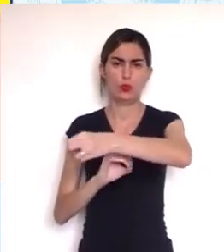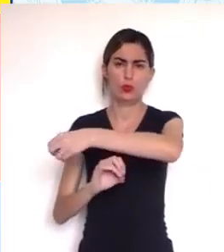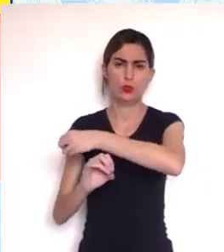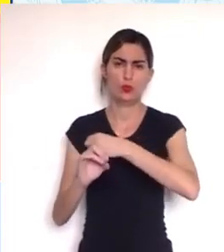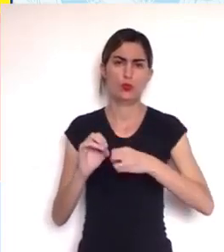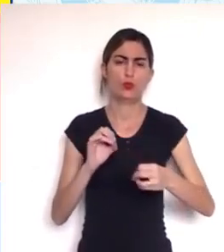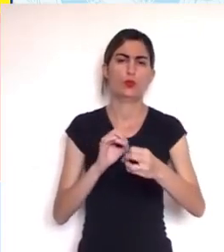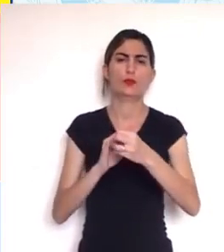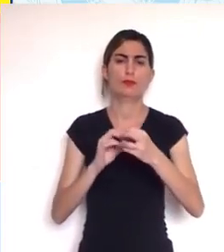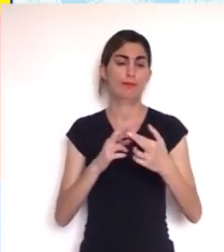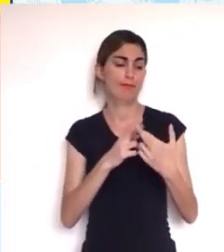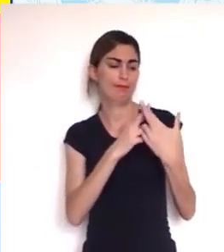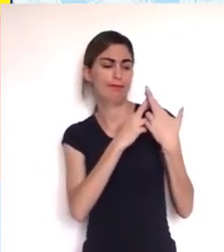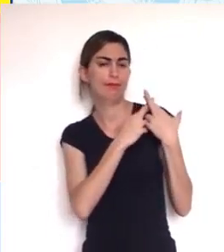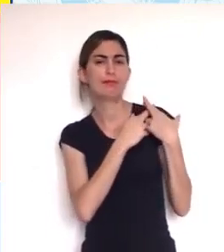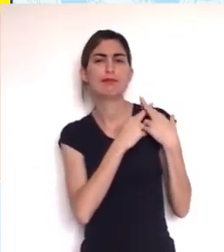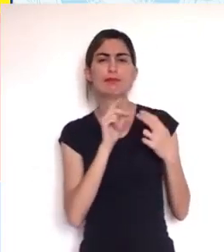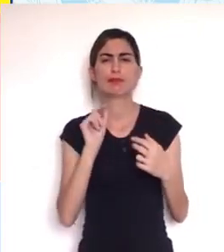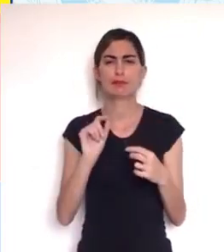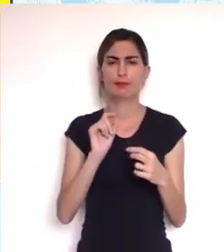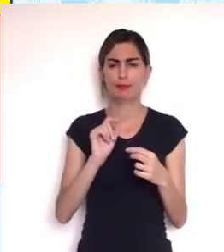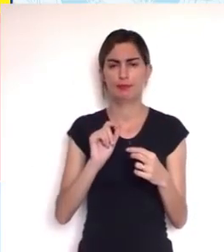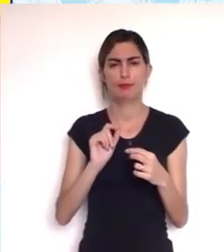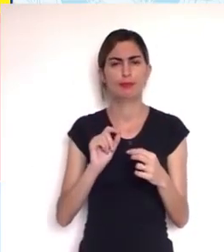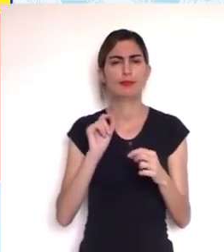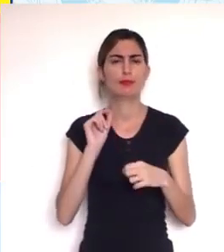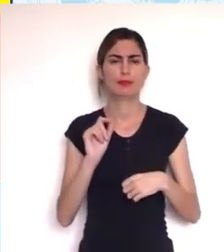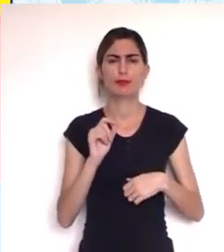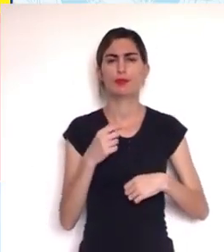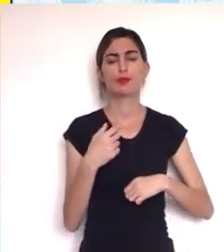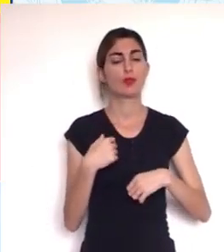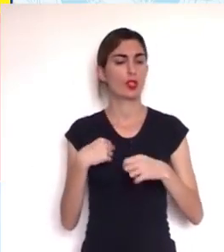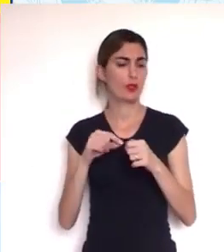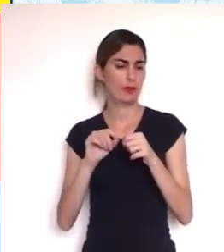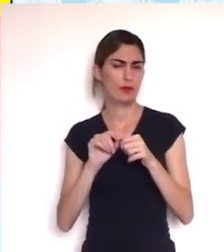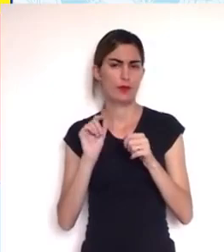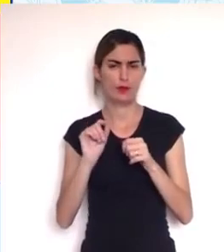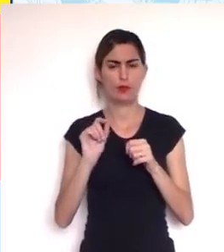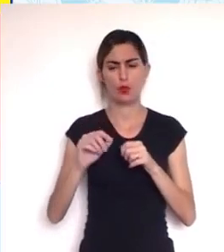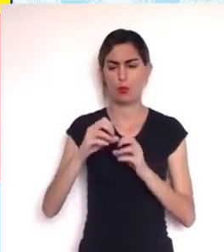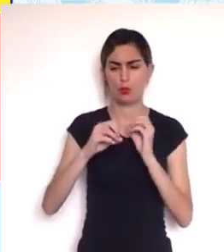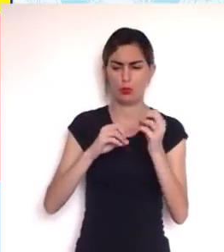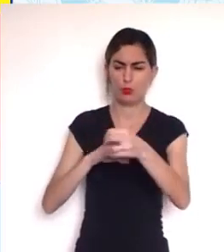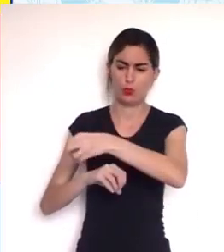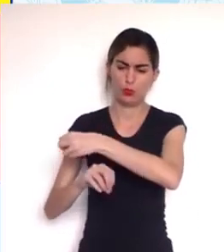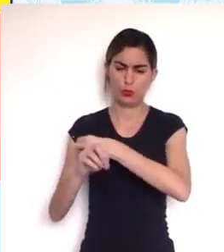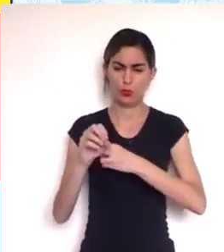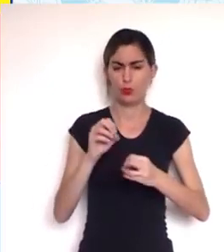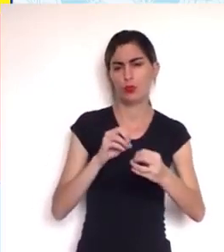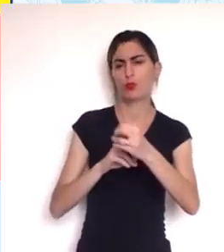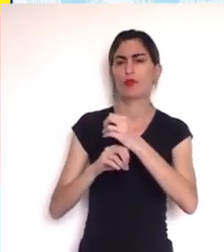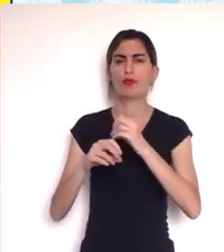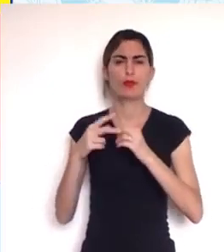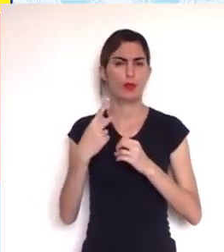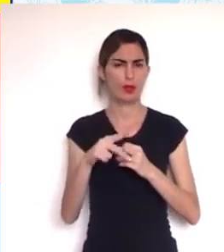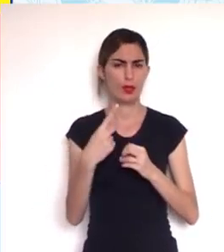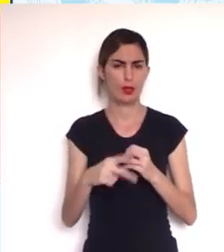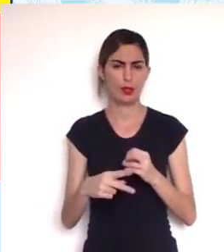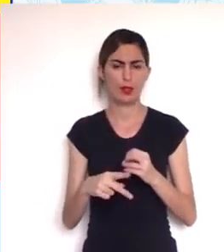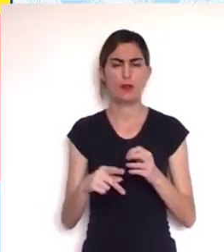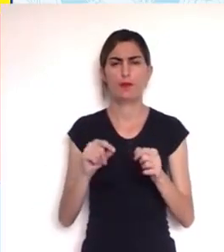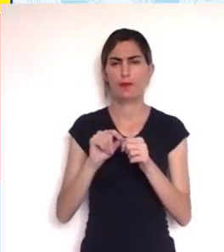movimento é responsável direto pelas... Esse movimento ele vai